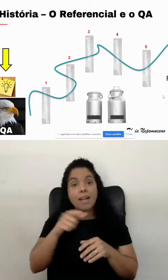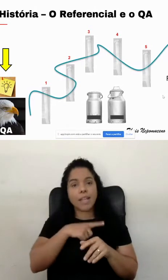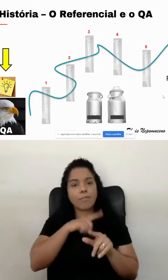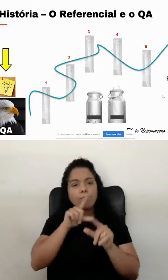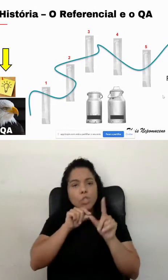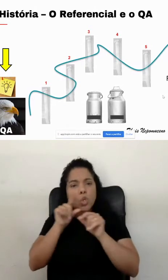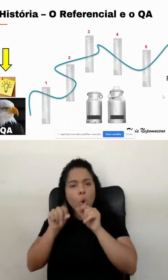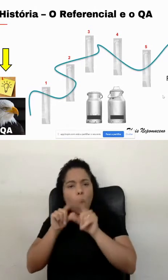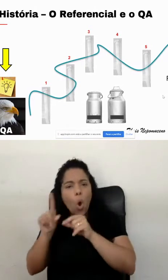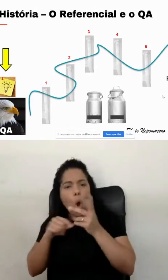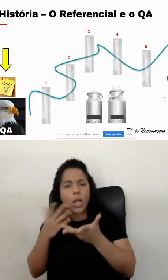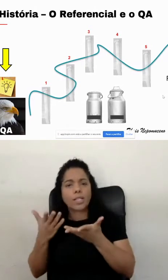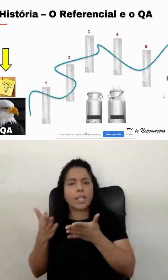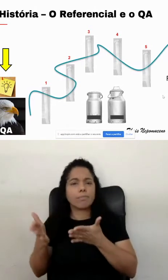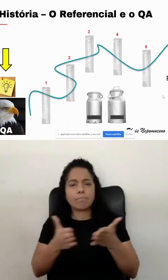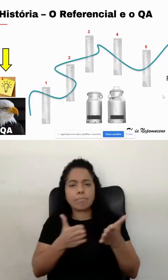Uma jornada aí